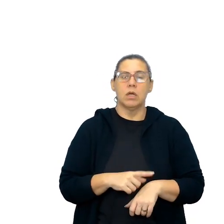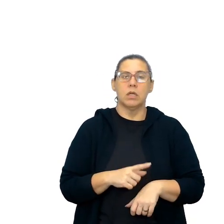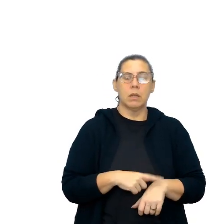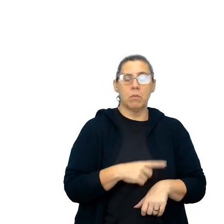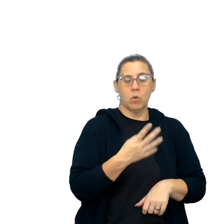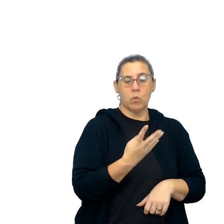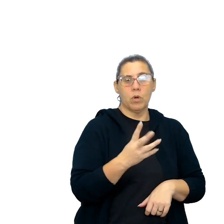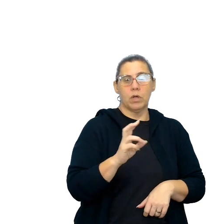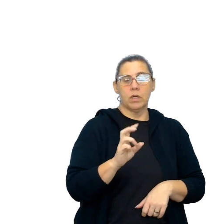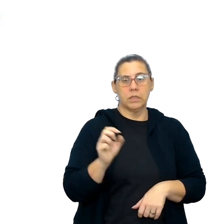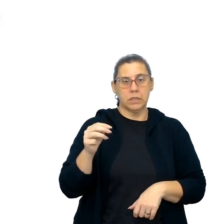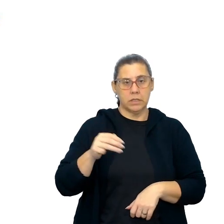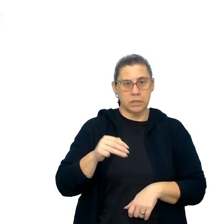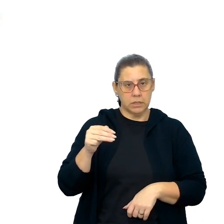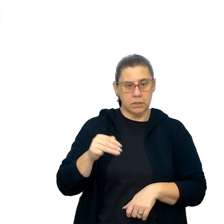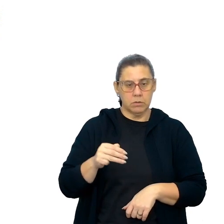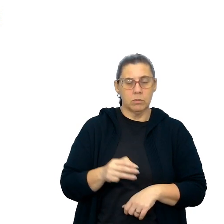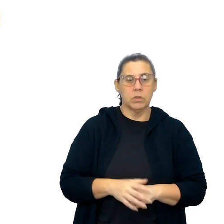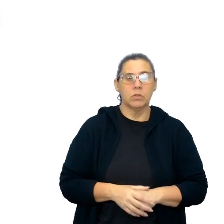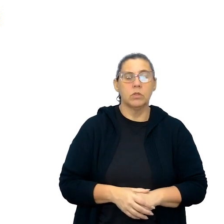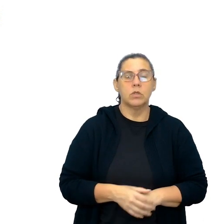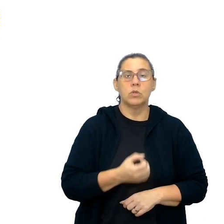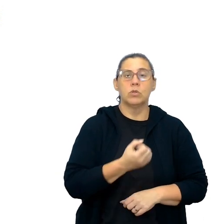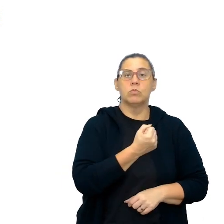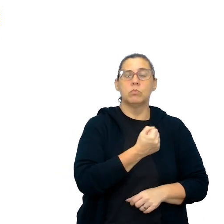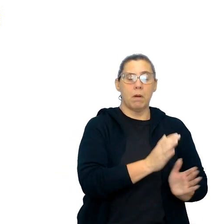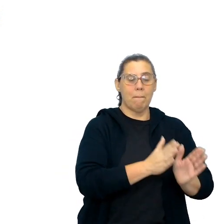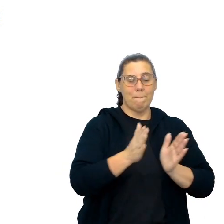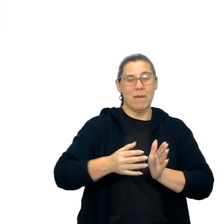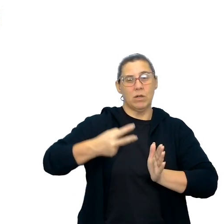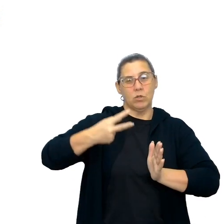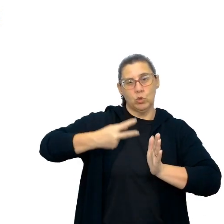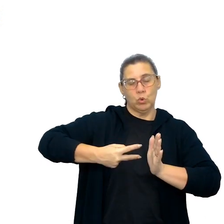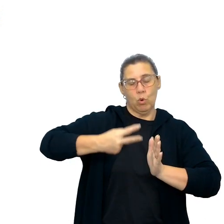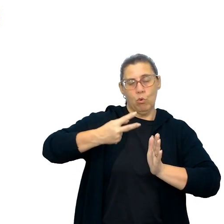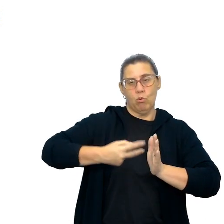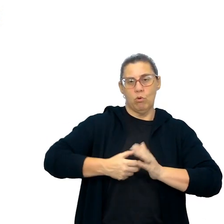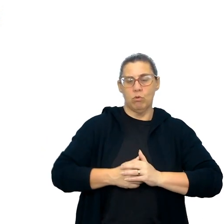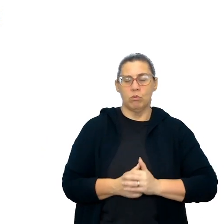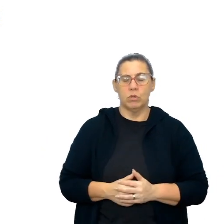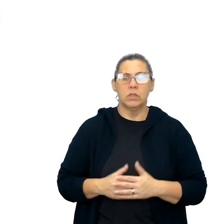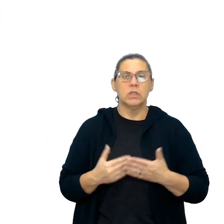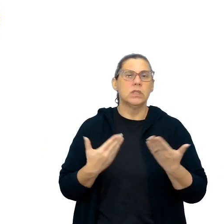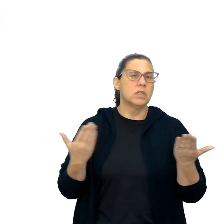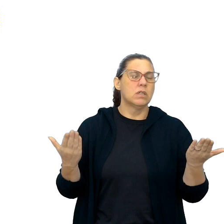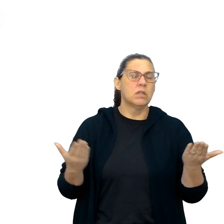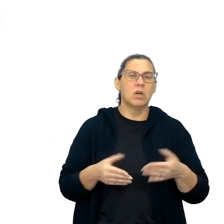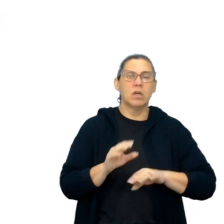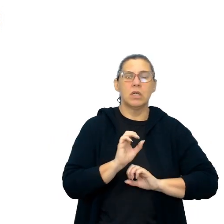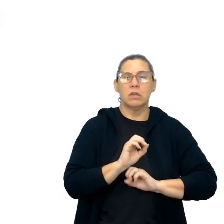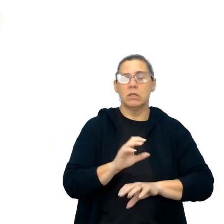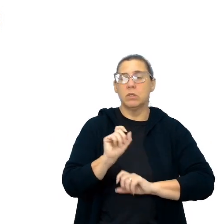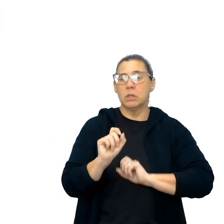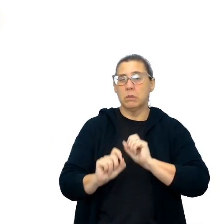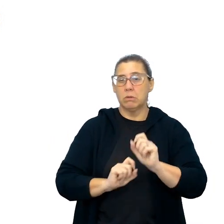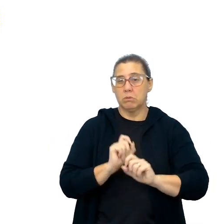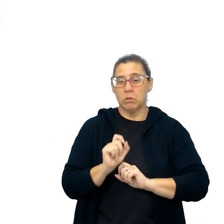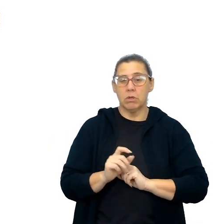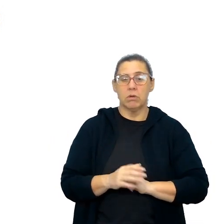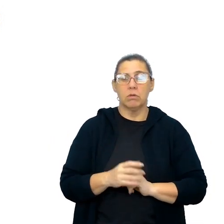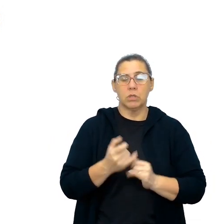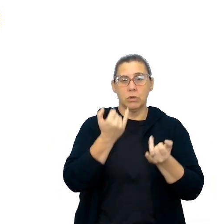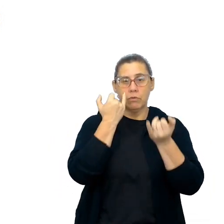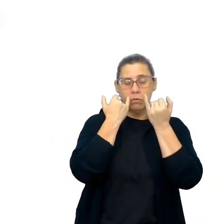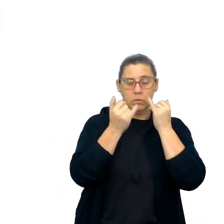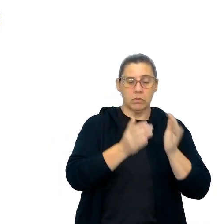45 minutos, que é a formação de etapa, da parte 2 que nós vamos fazer. Aí, o que nós estamos trabalhando nessa formação? Ela é feita da nossa formação